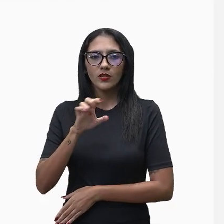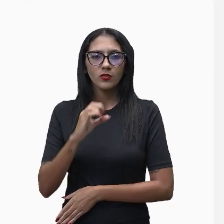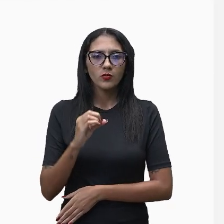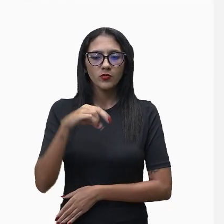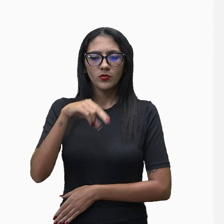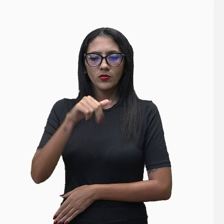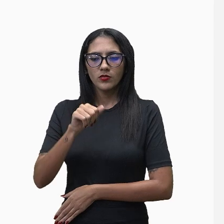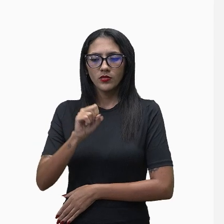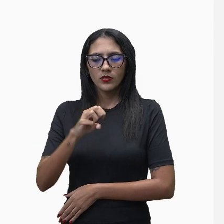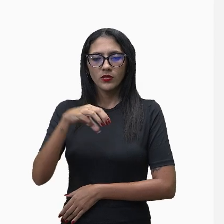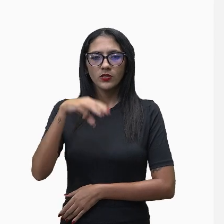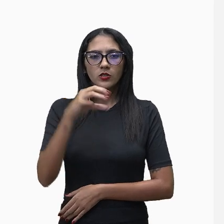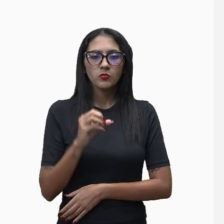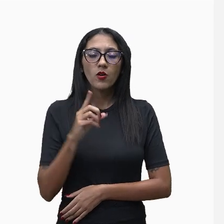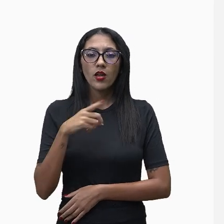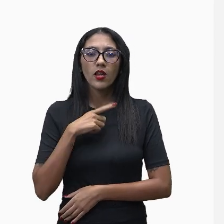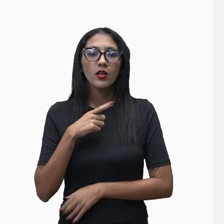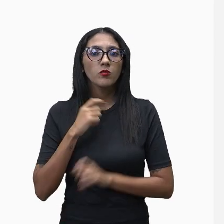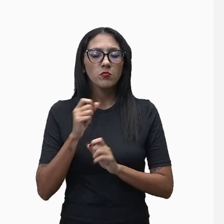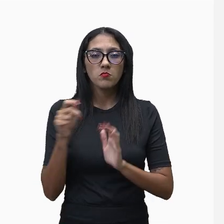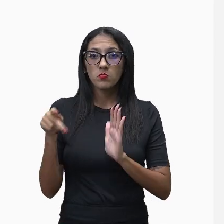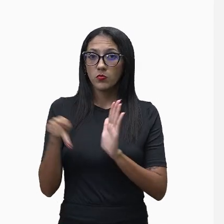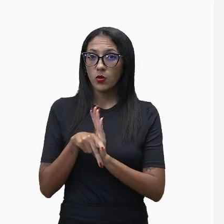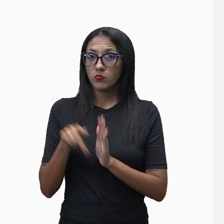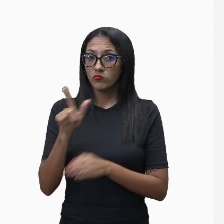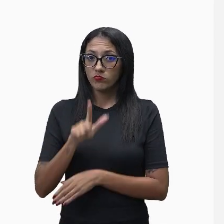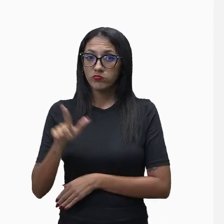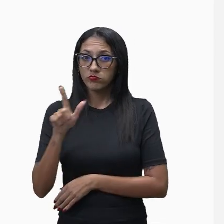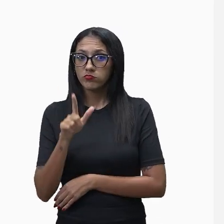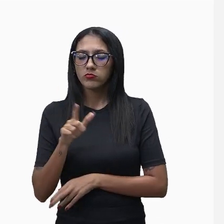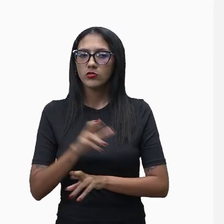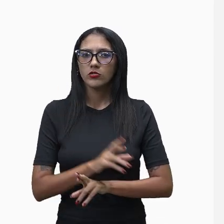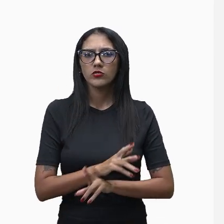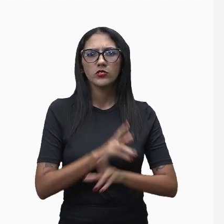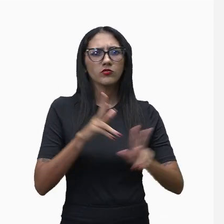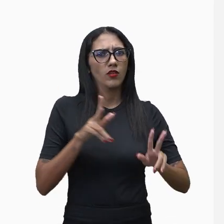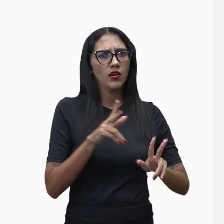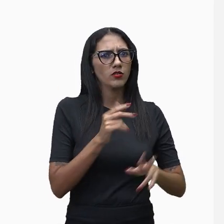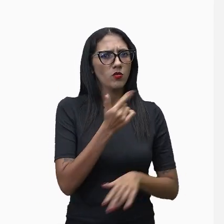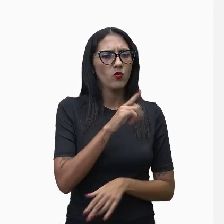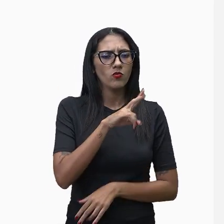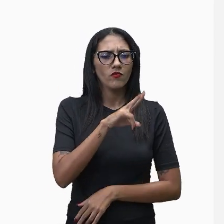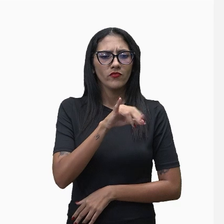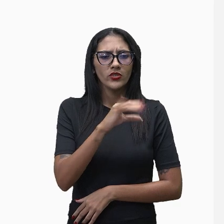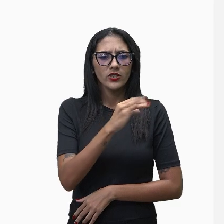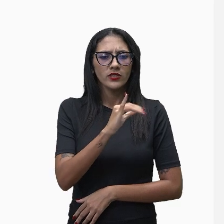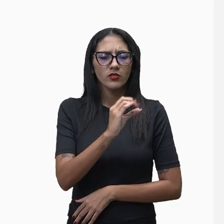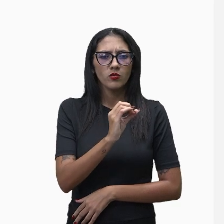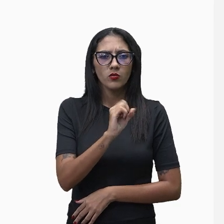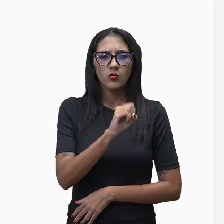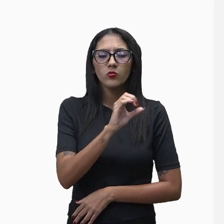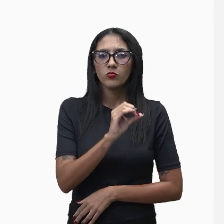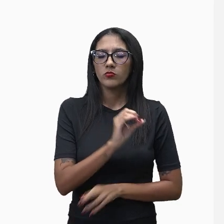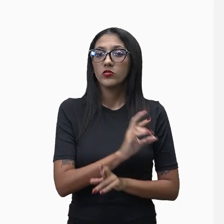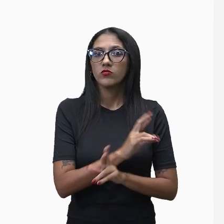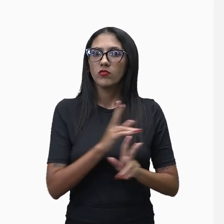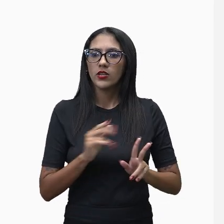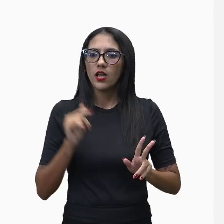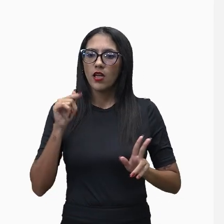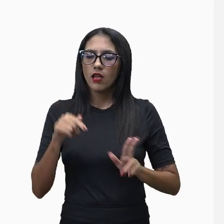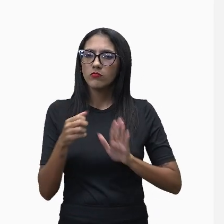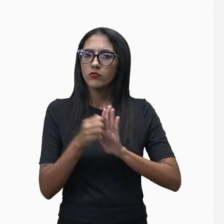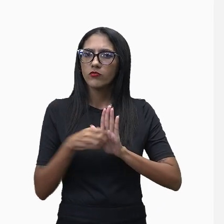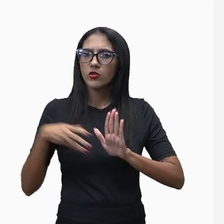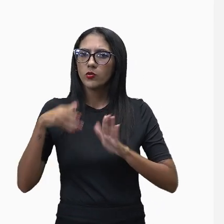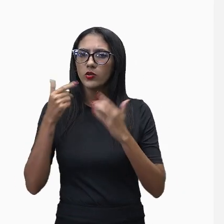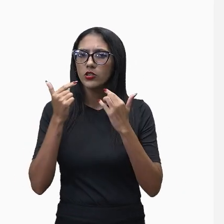pleonasmo aí é o pleonasmo literário, tá bom, gente? Não é o pleonasmo vicioso. Vamos falar do pleonasmo figura de linguagem